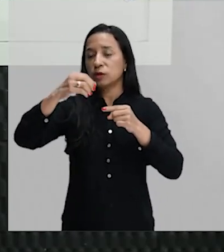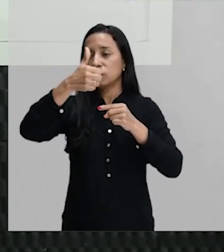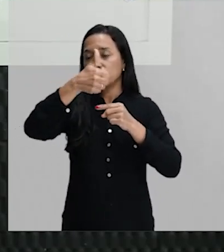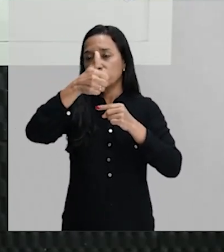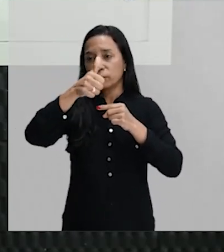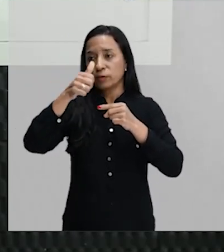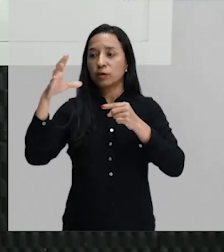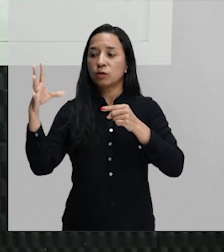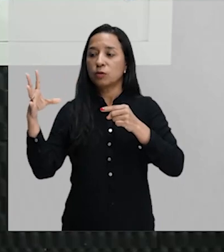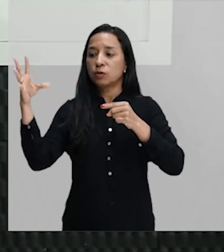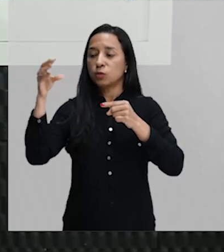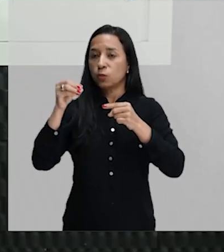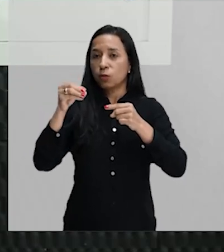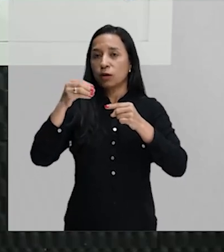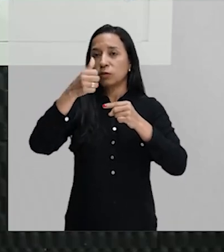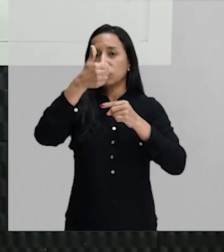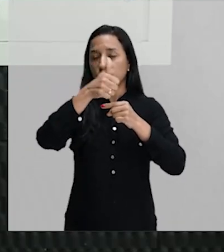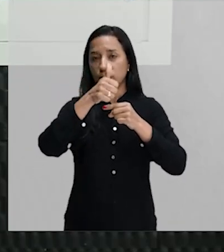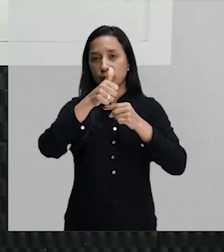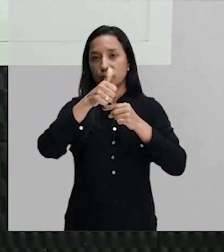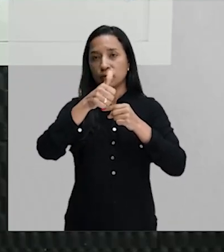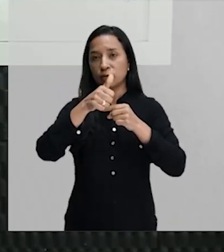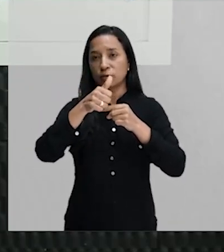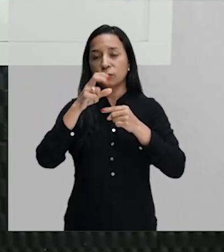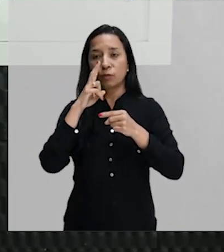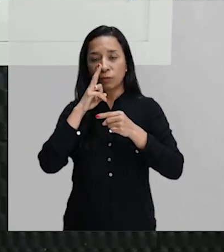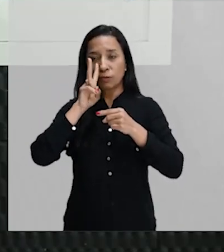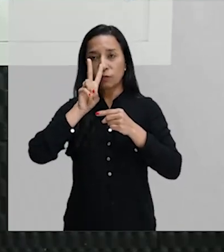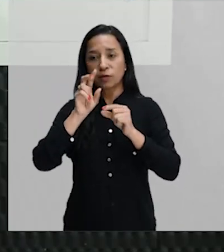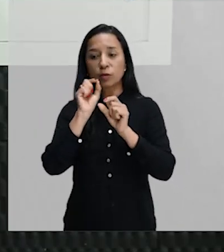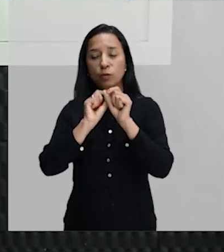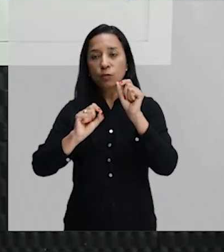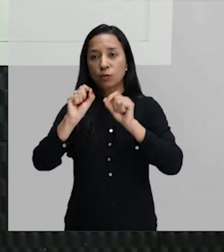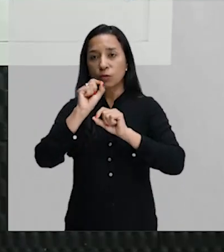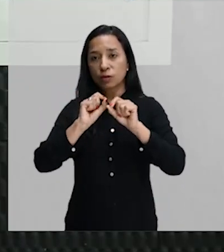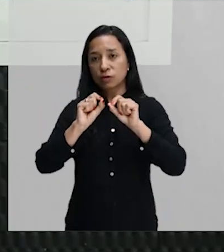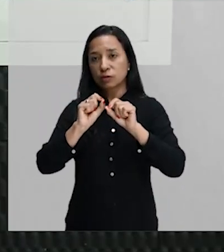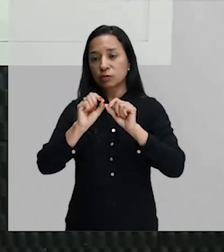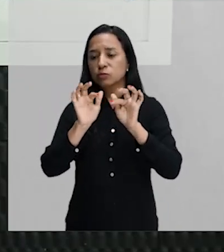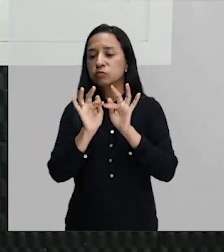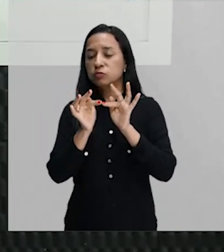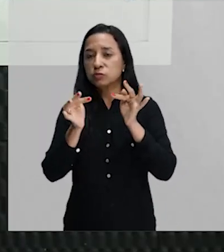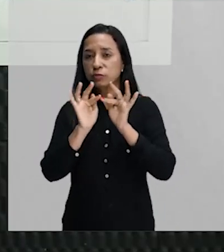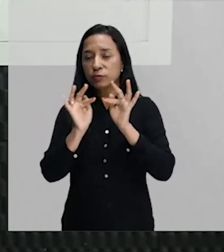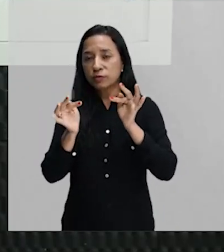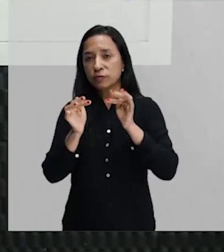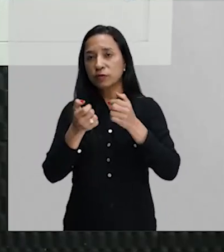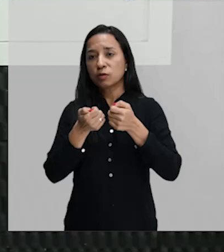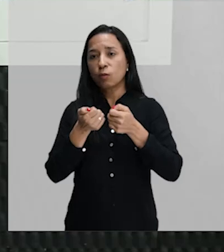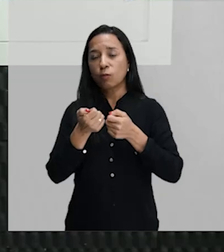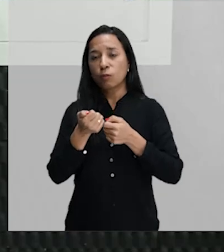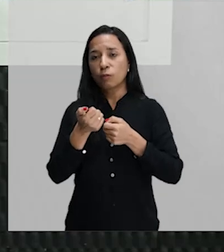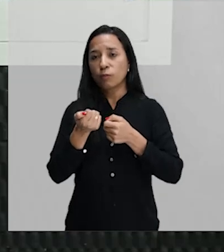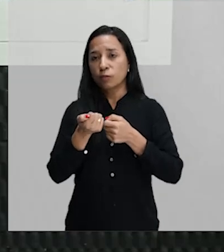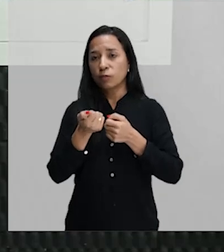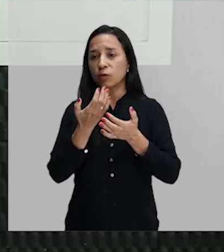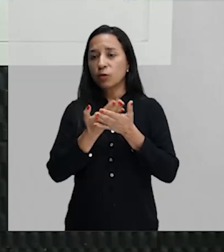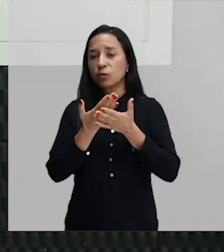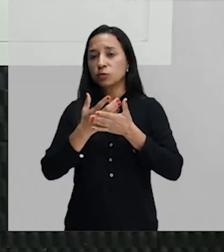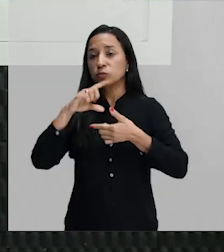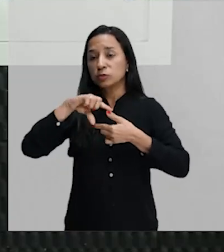e do quarto para o primeiro. Tá? A gente percebe que com isso você simplifica um pouco o estudo da